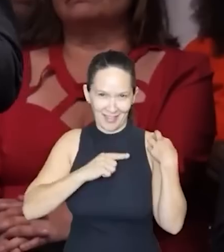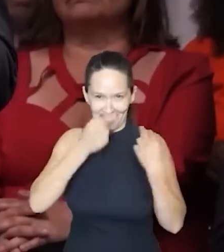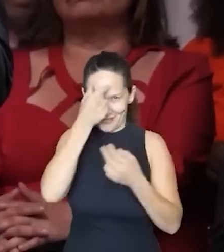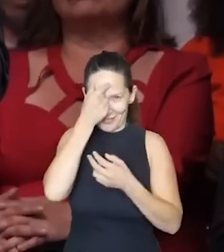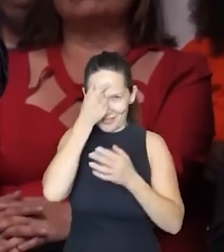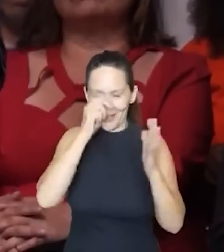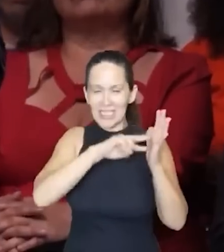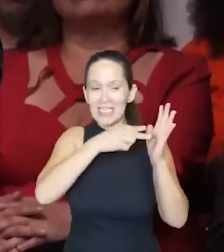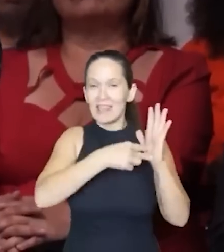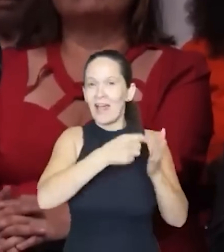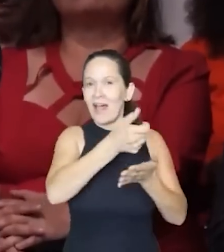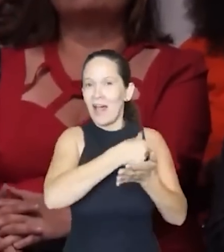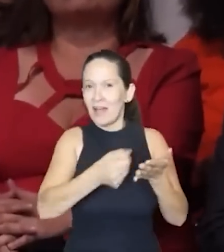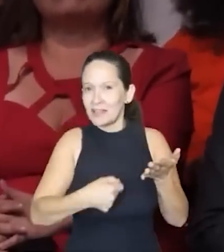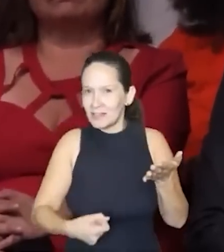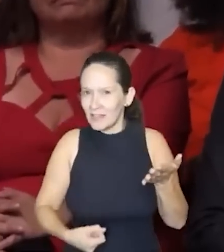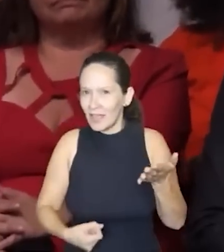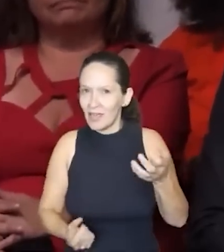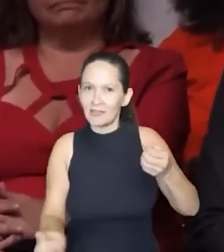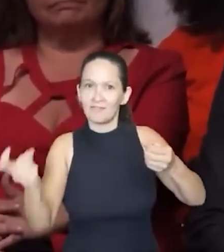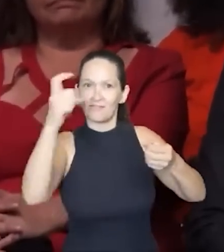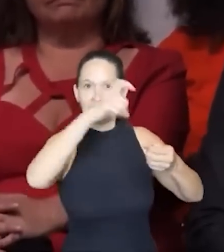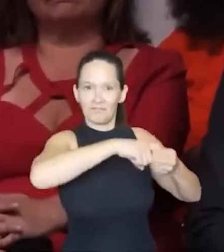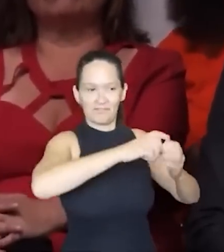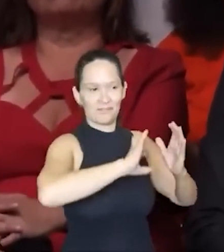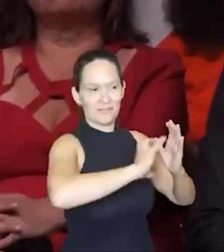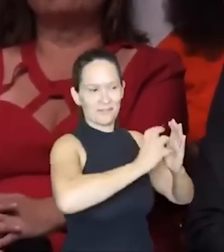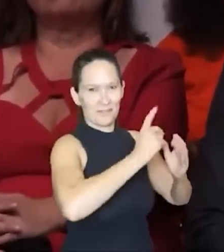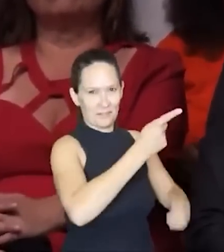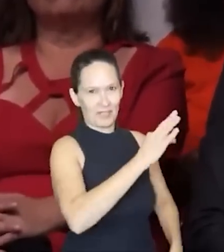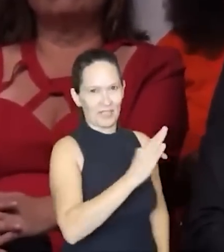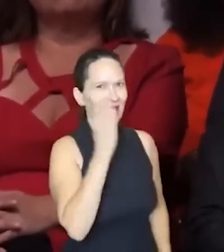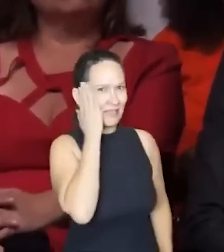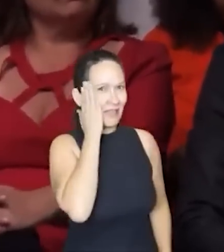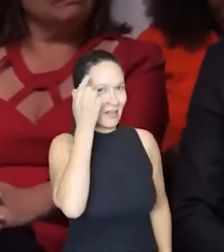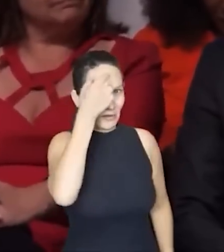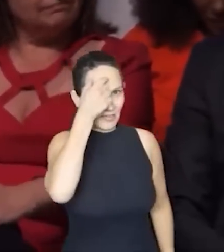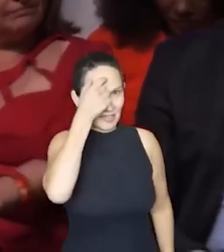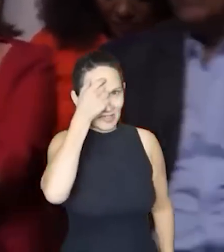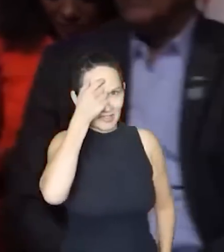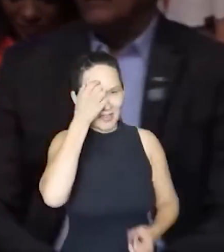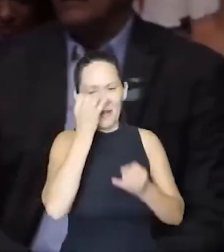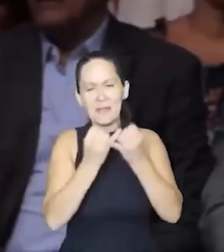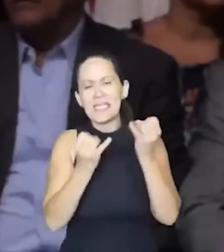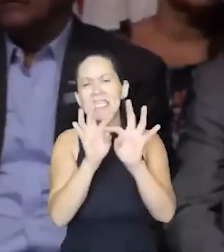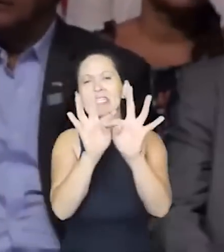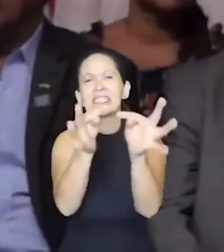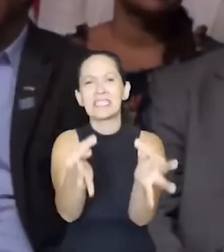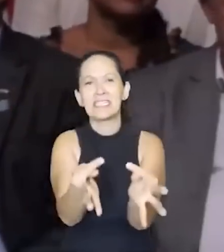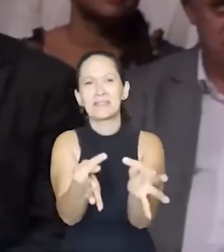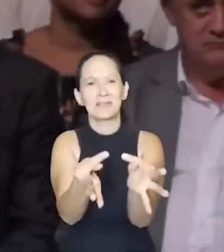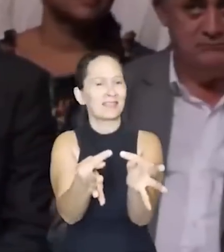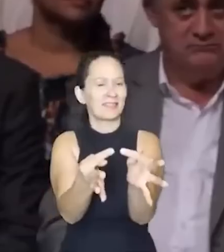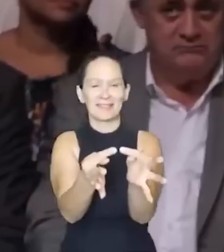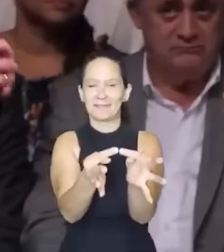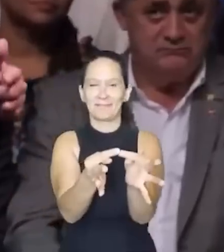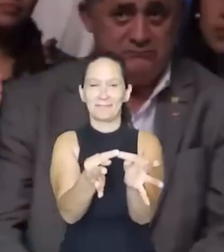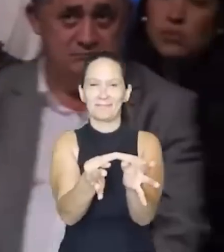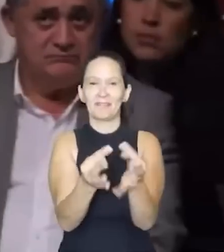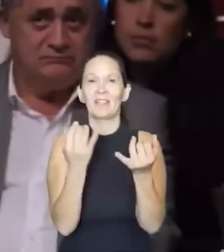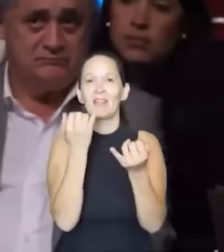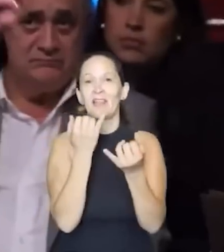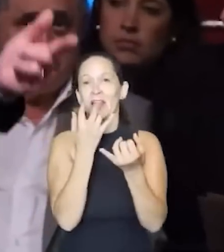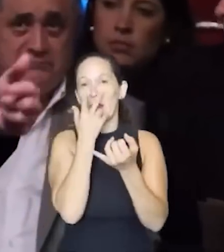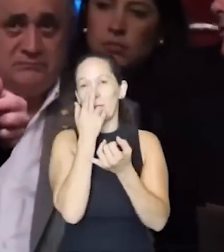uma ficha de um partido como o PT. Parece simples. É igual, quem sabe,